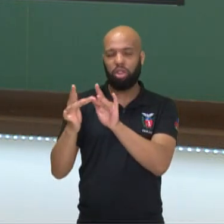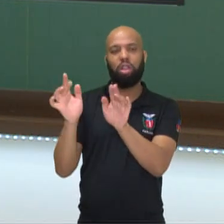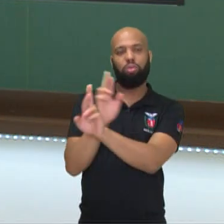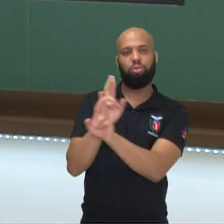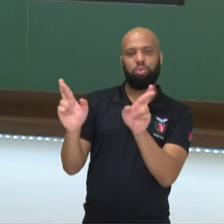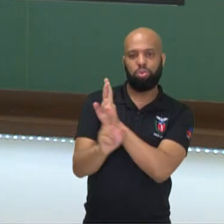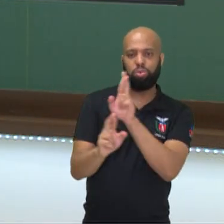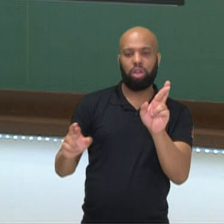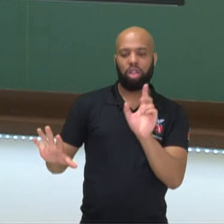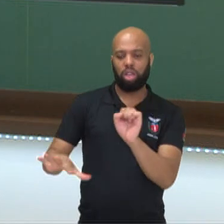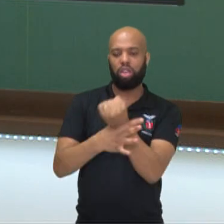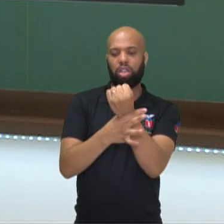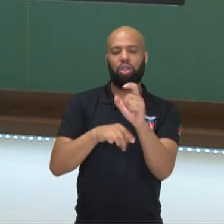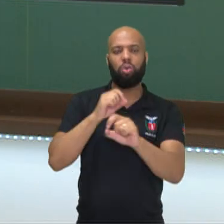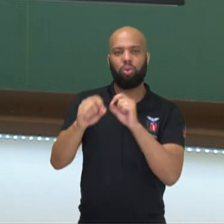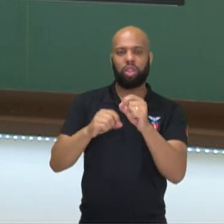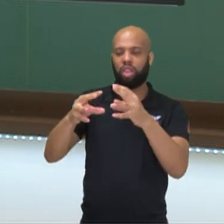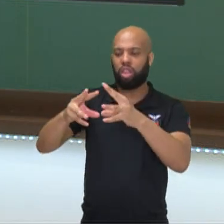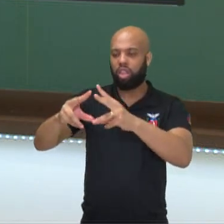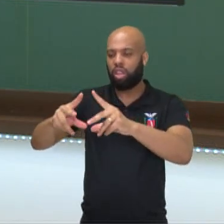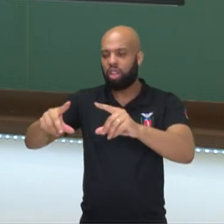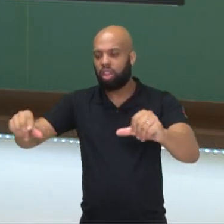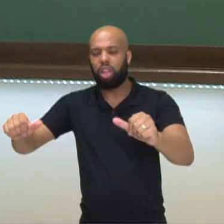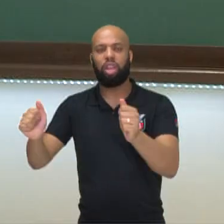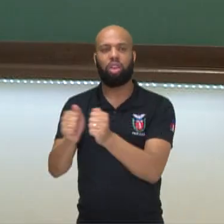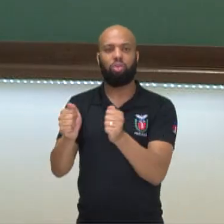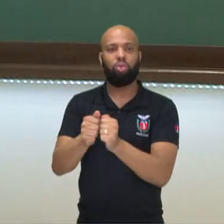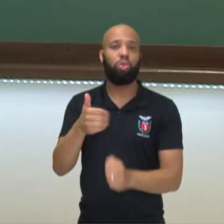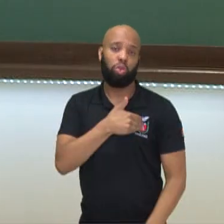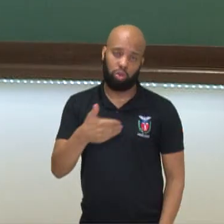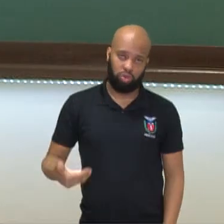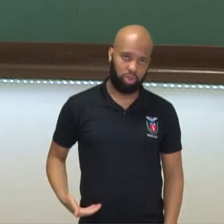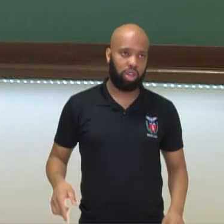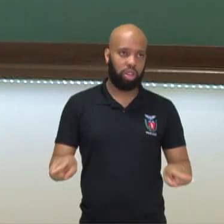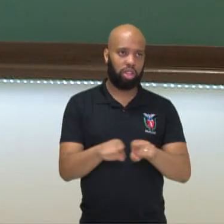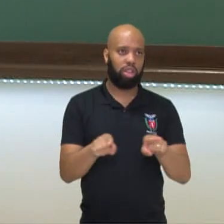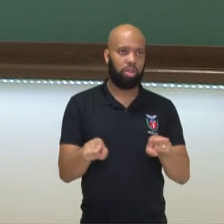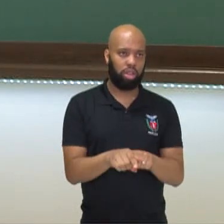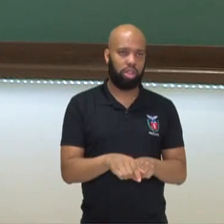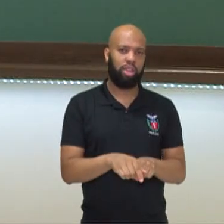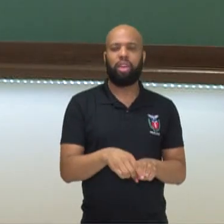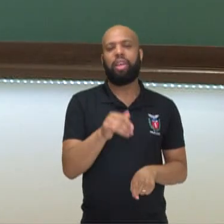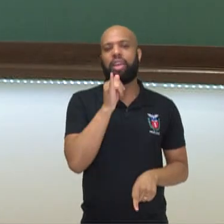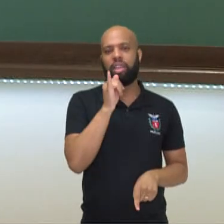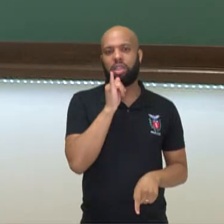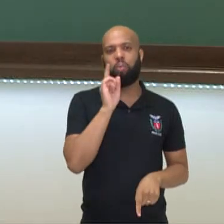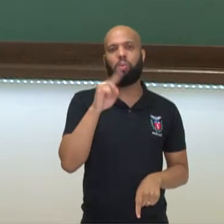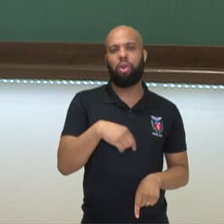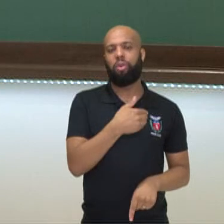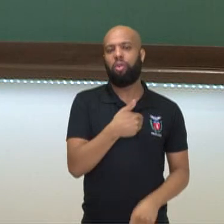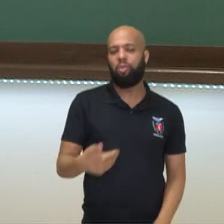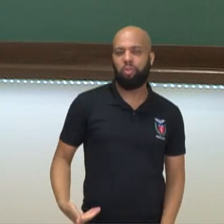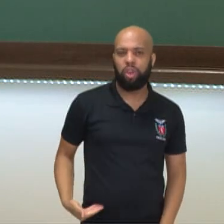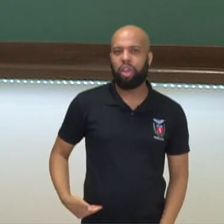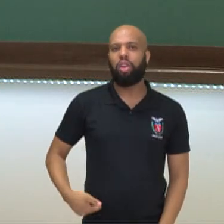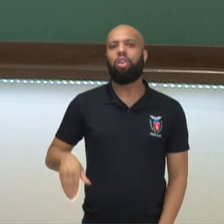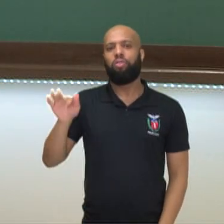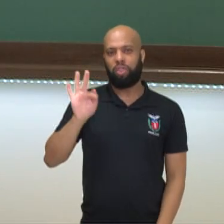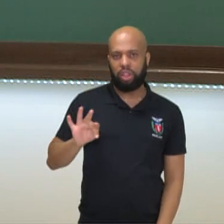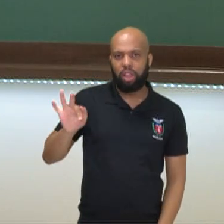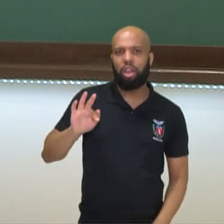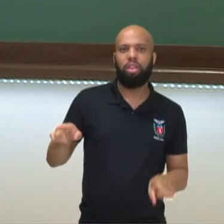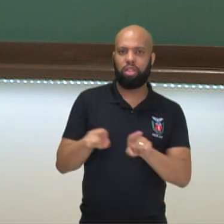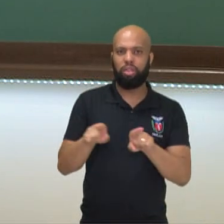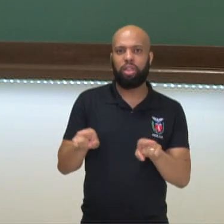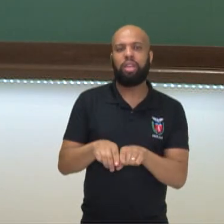relacionamento, garantir uma terra junto aos governos locais, estaduais, federais, para a proteção desses indígenas,